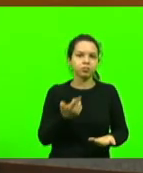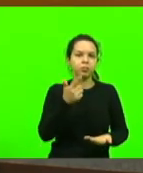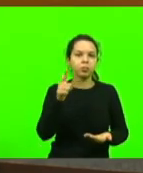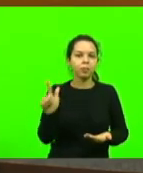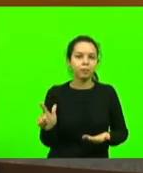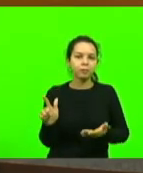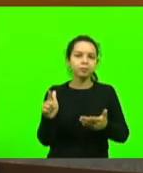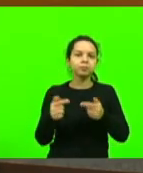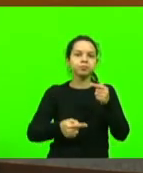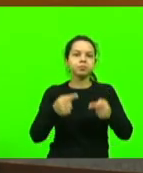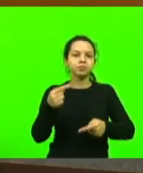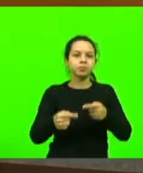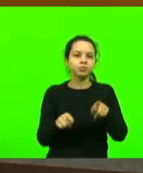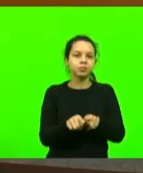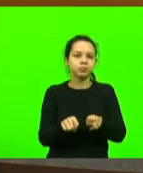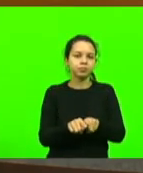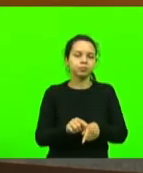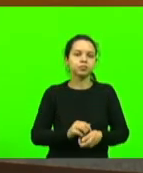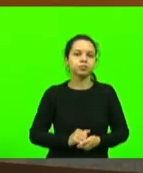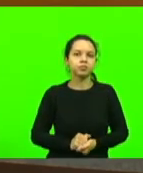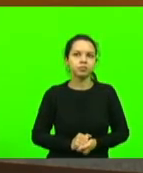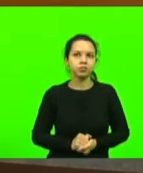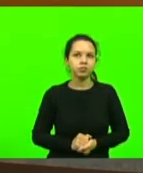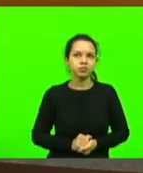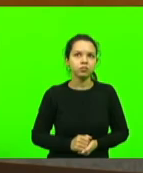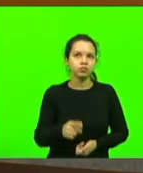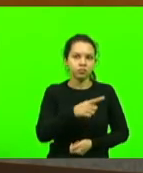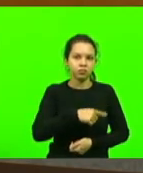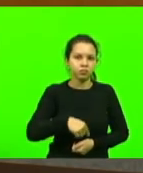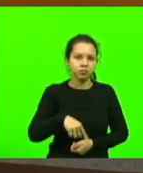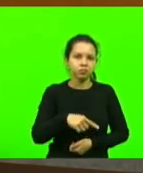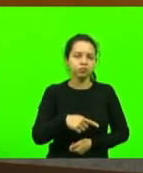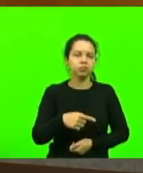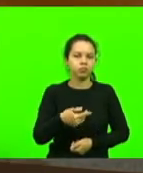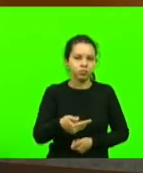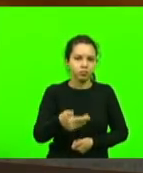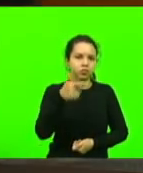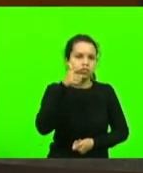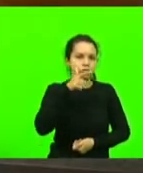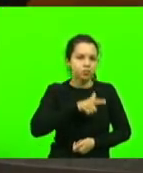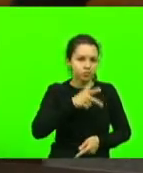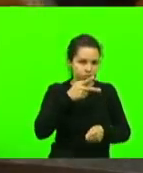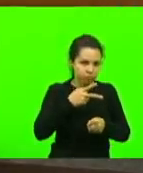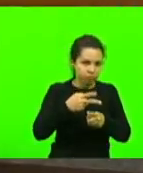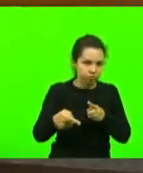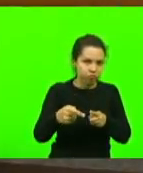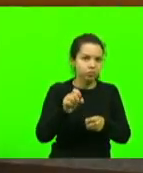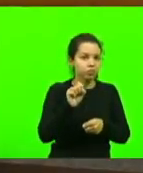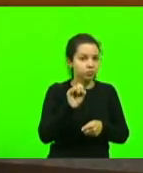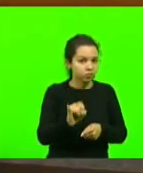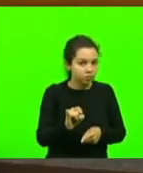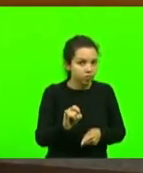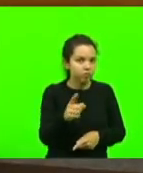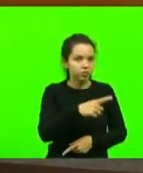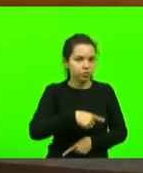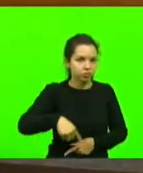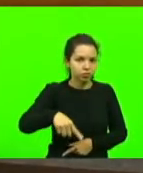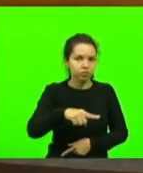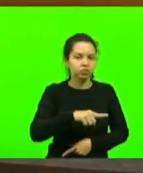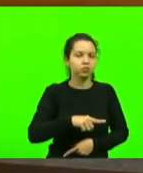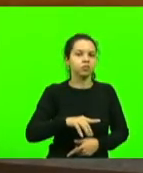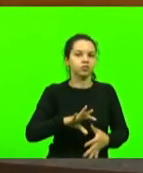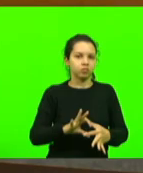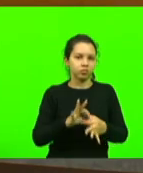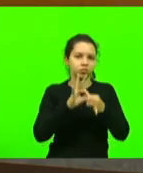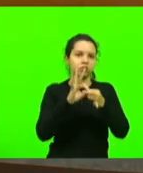discussão bom e que nós só vamos conseguir vencer isso e nós tivemos unidade na